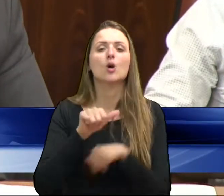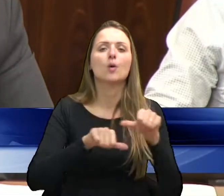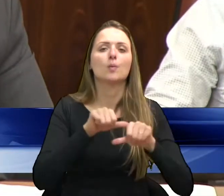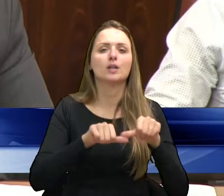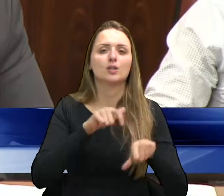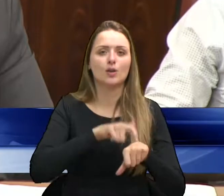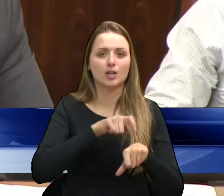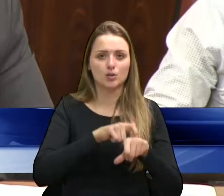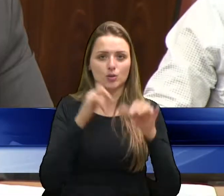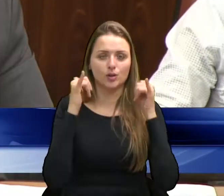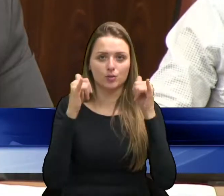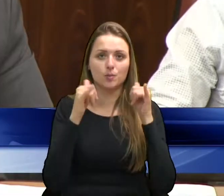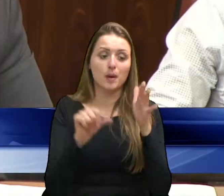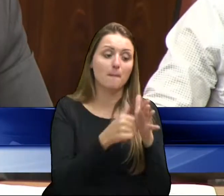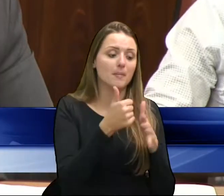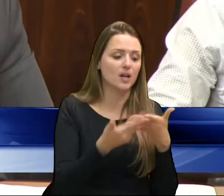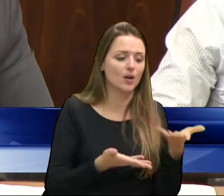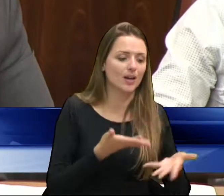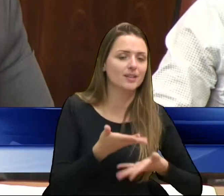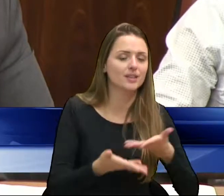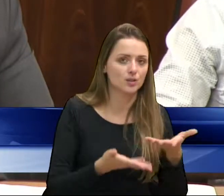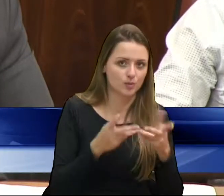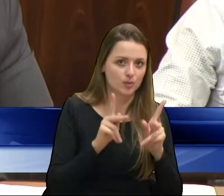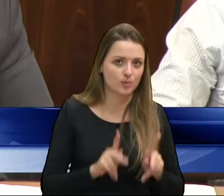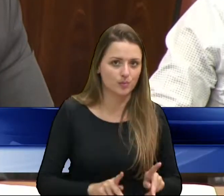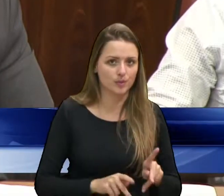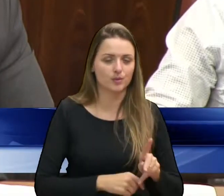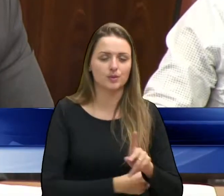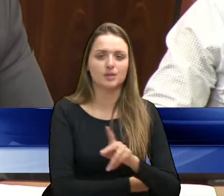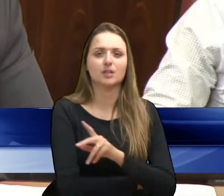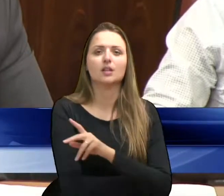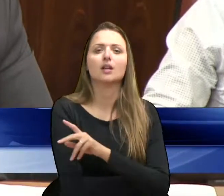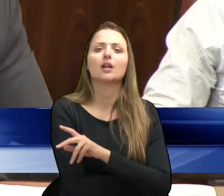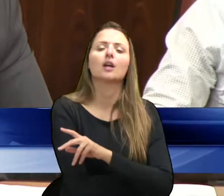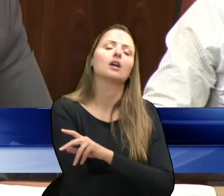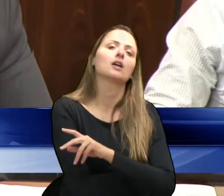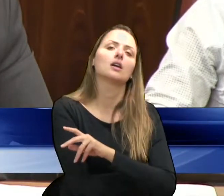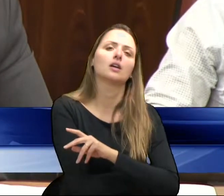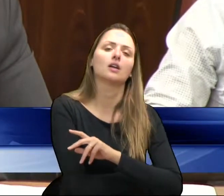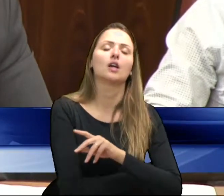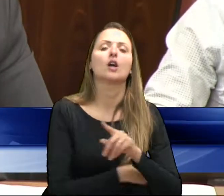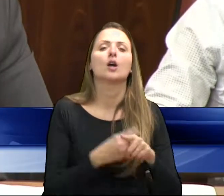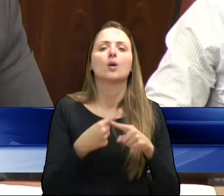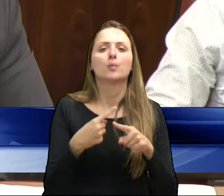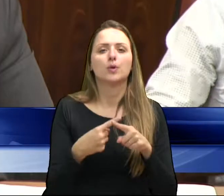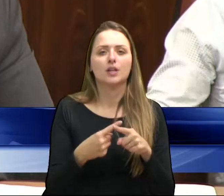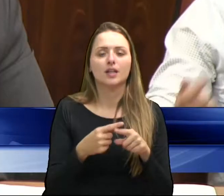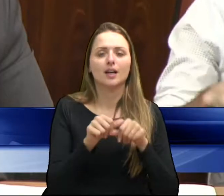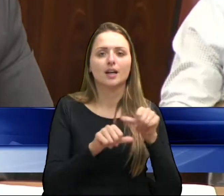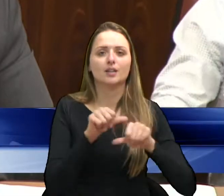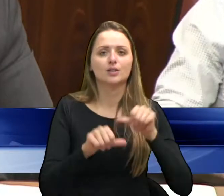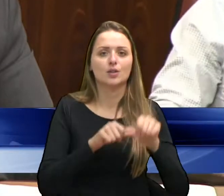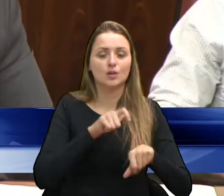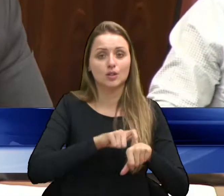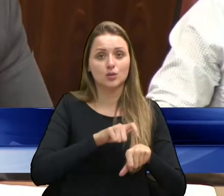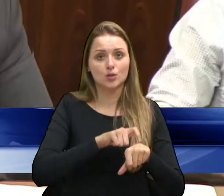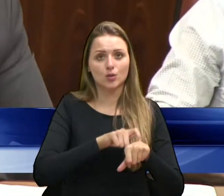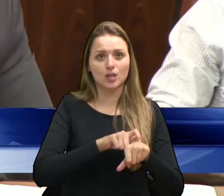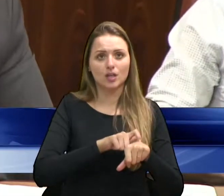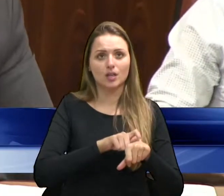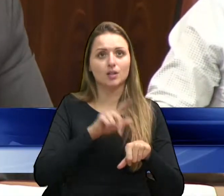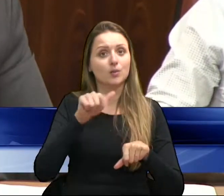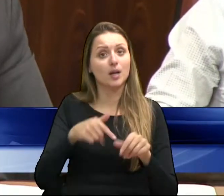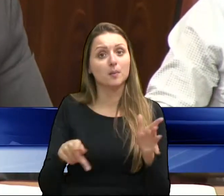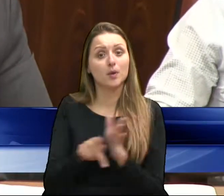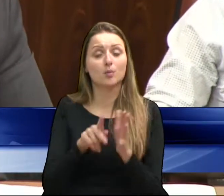para melhor atendê-los. Pois a mudança ela fica restrita totalmente à administração